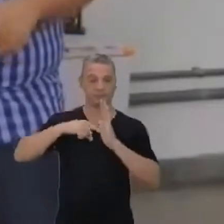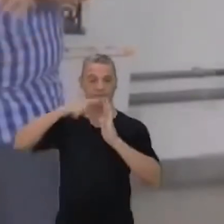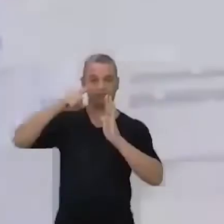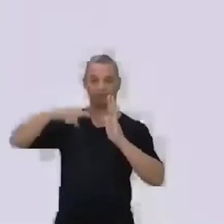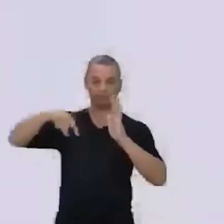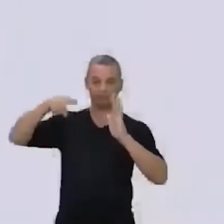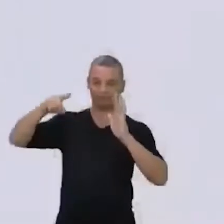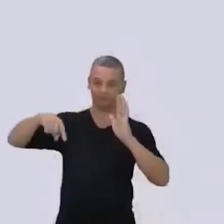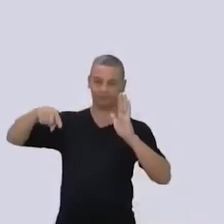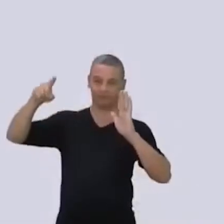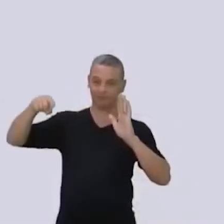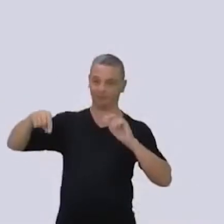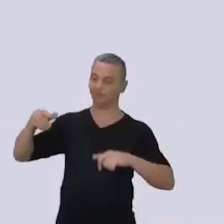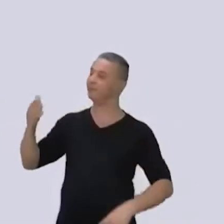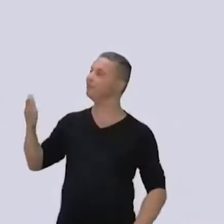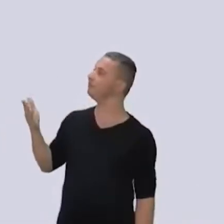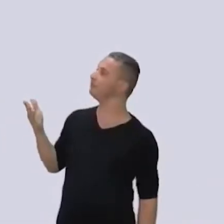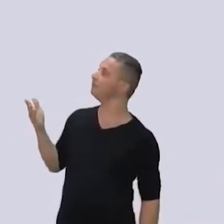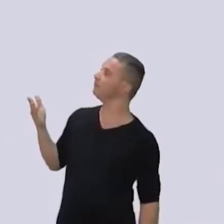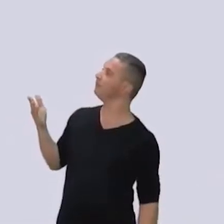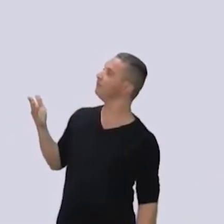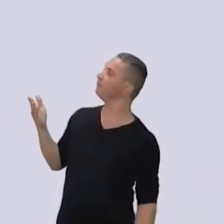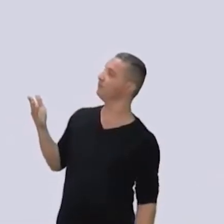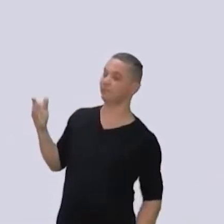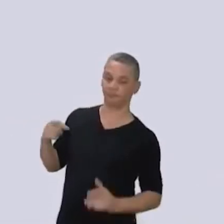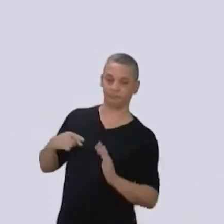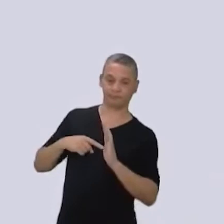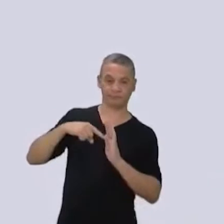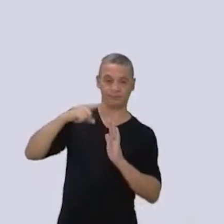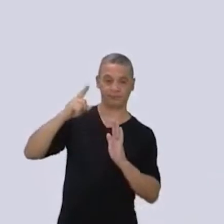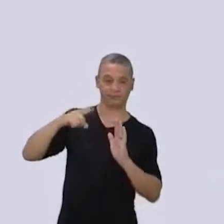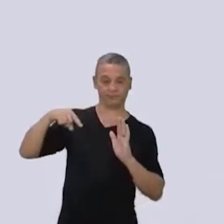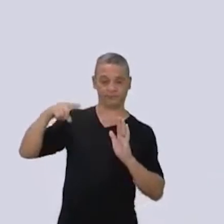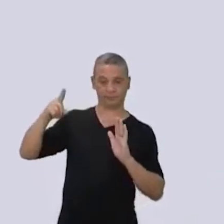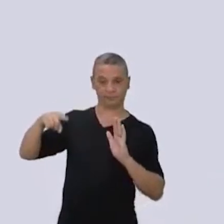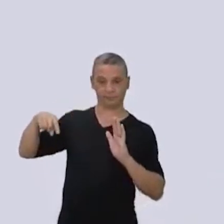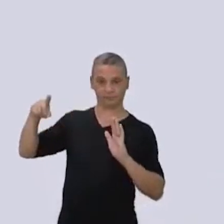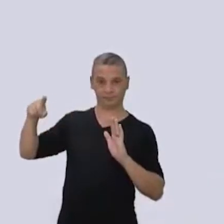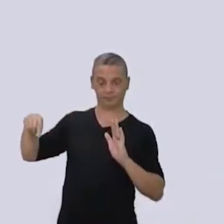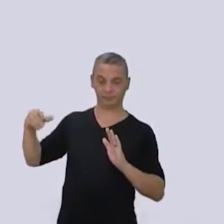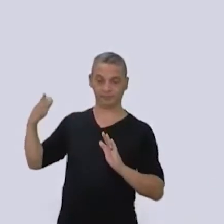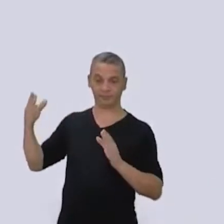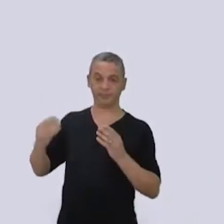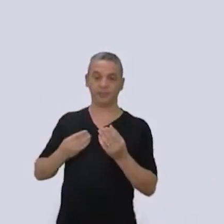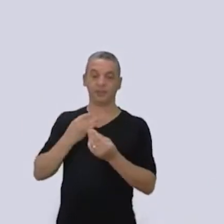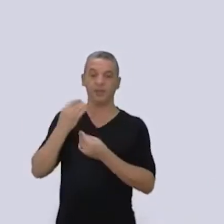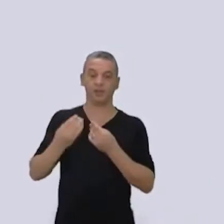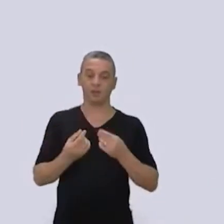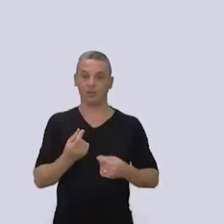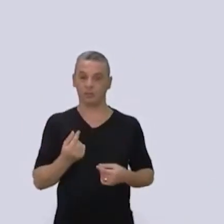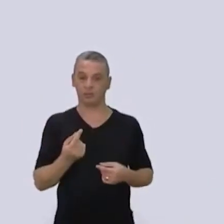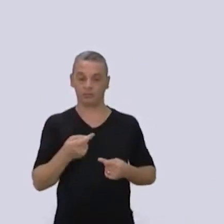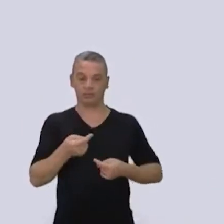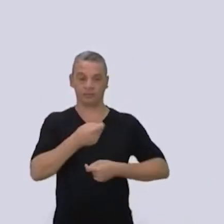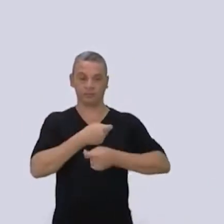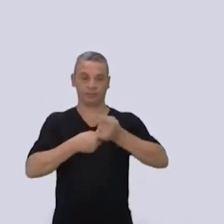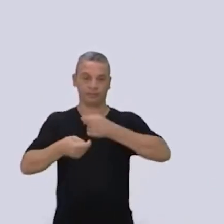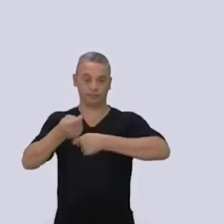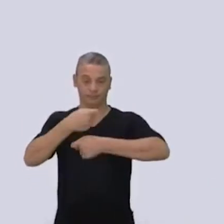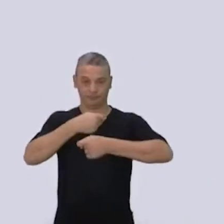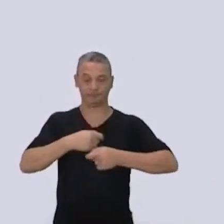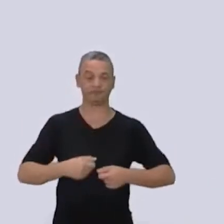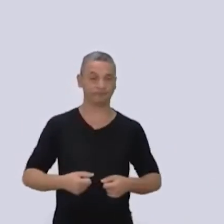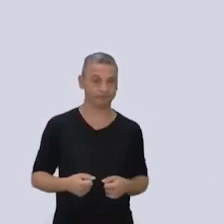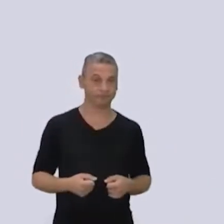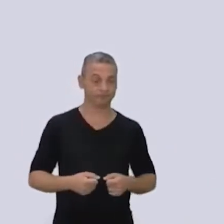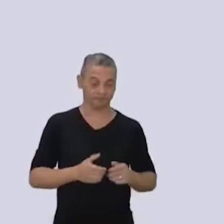vai ilustrar um pouquinho para a gente um pouquinho dessa transição da taxa ao longo dos meses,